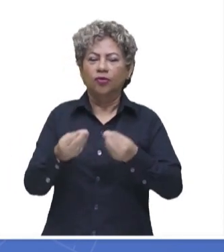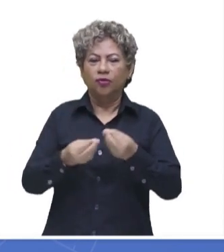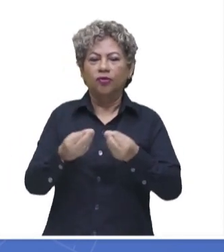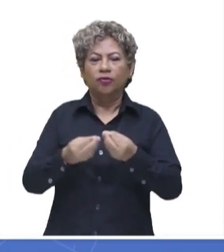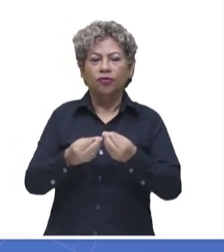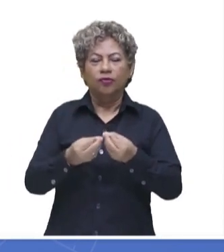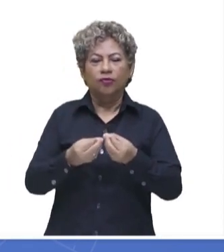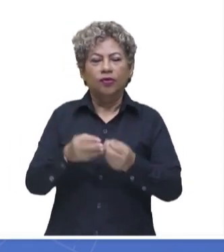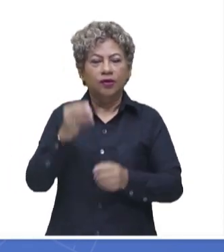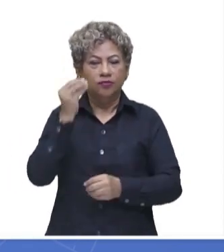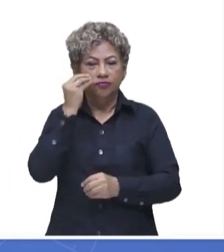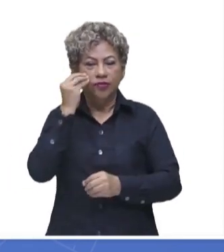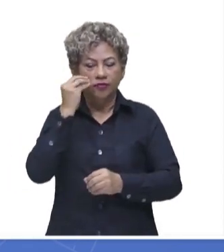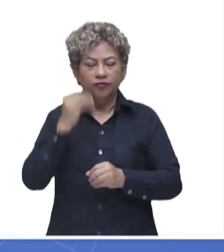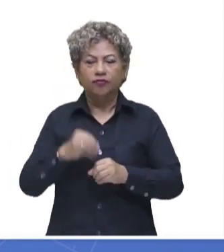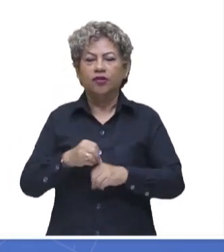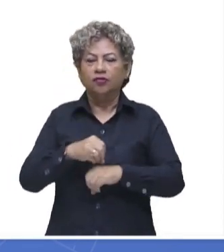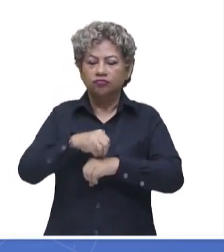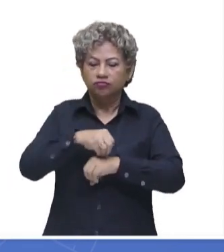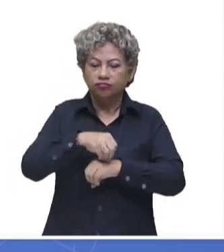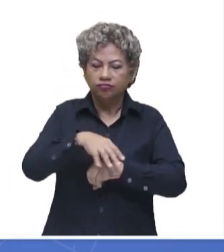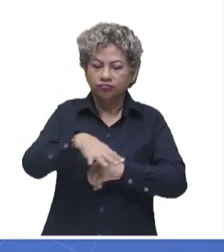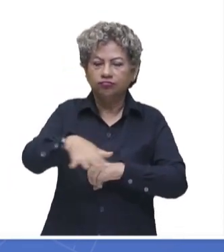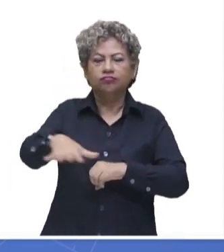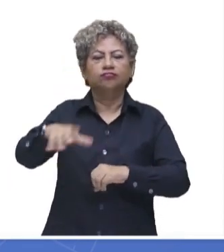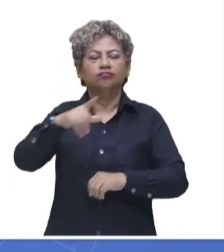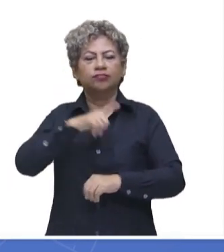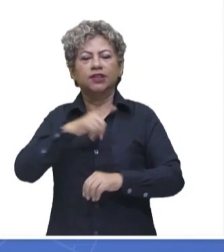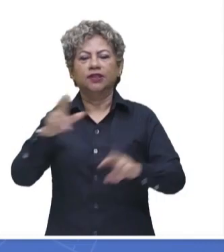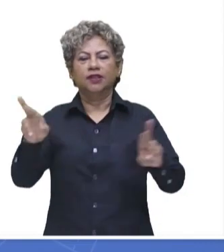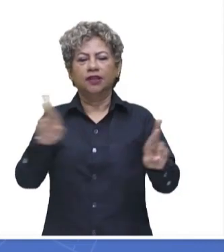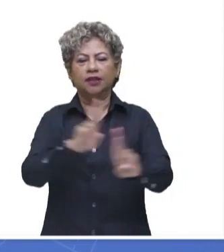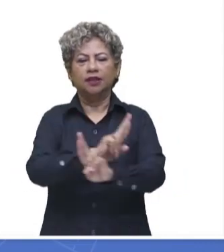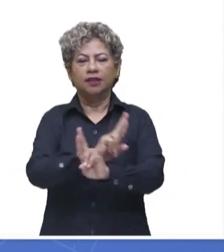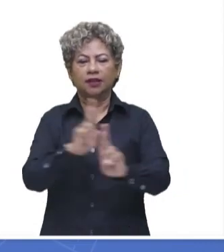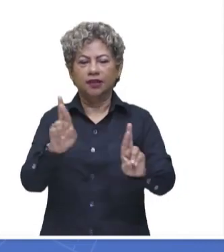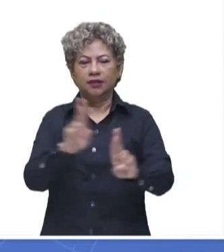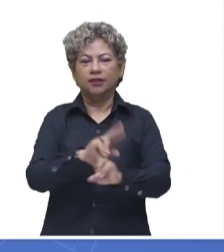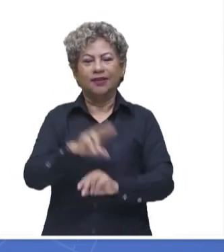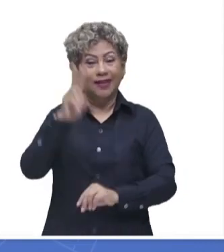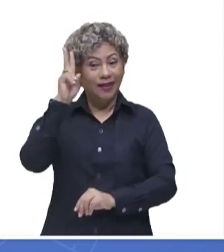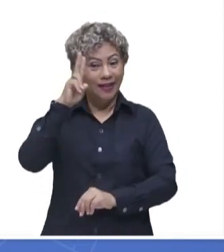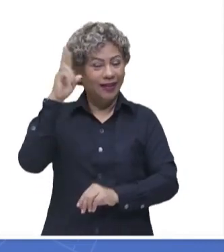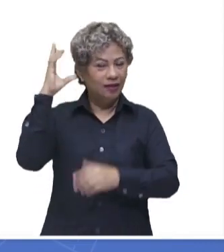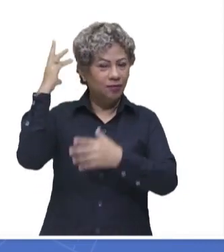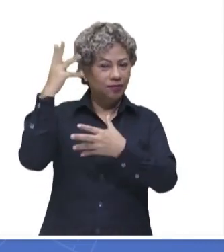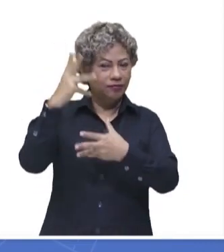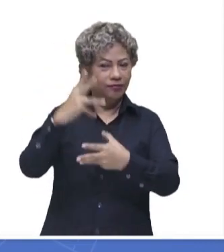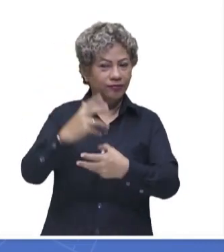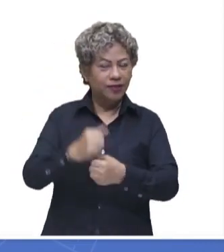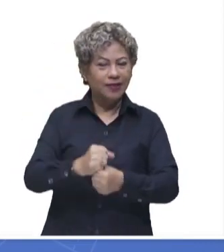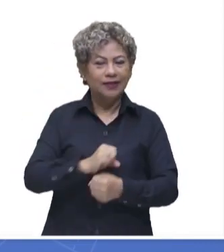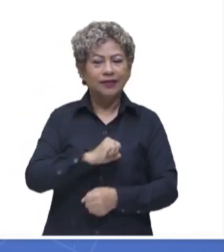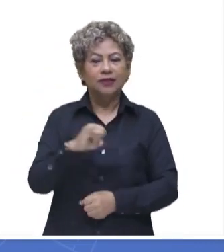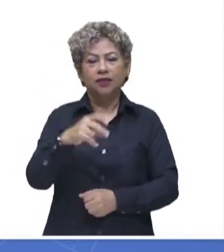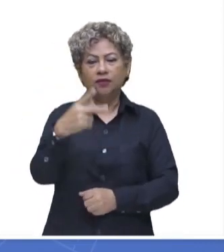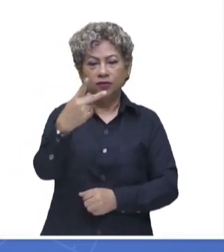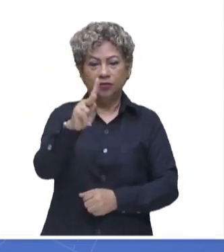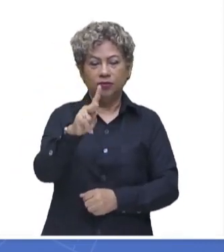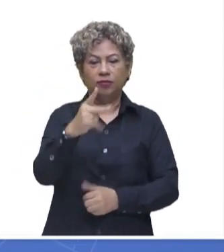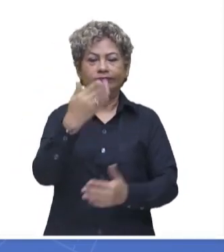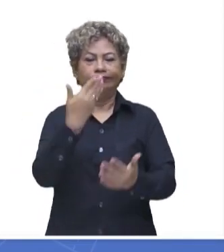frequência absoluta, frequência relativa. Tá bom? Lembrando que se você perdeu alguma das nossas aulas, tá bom?